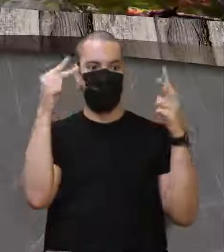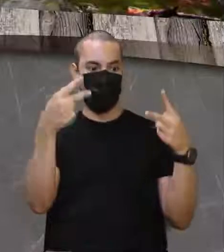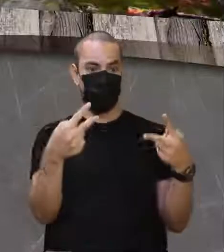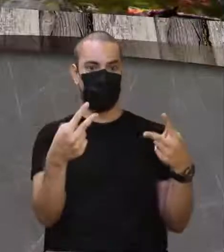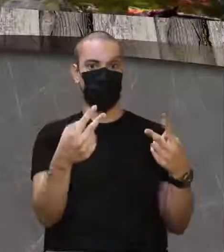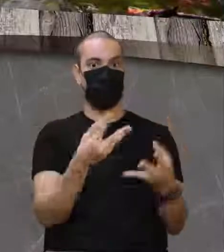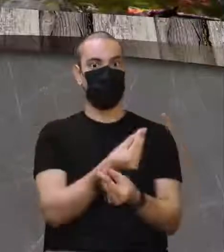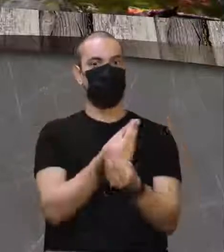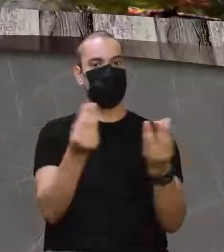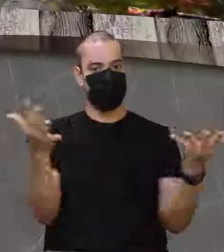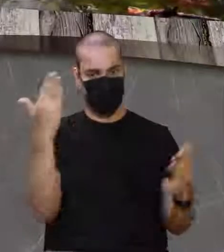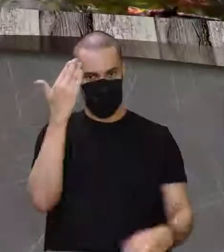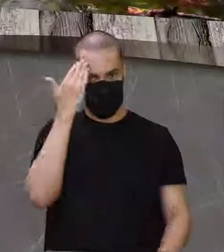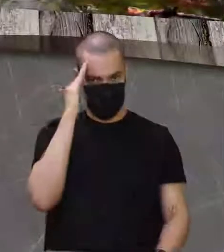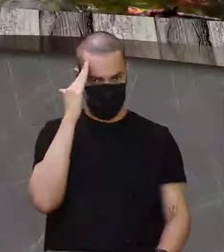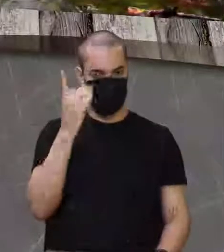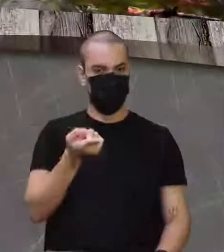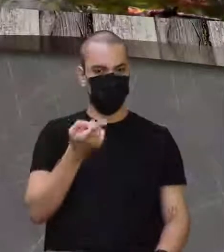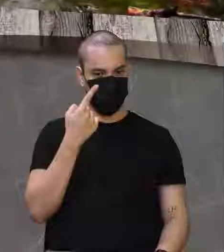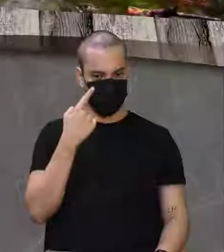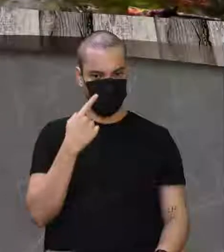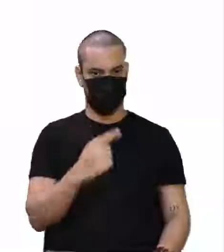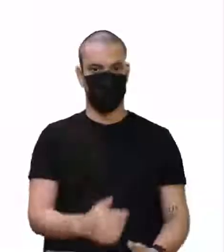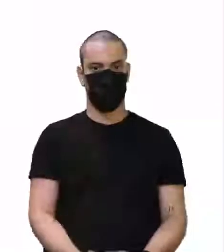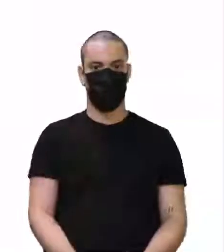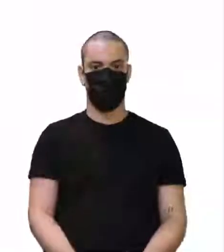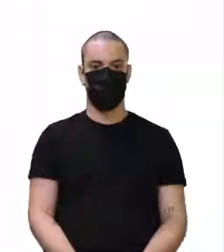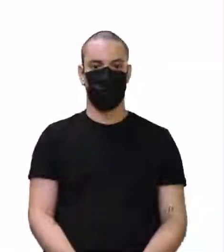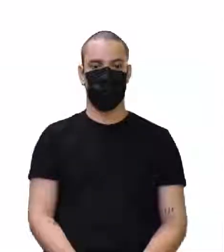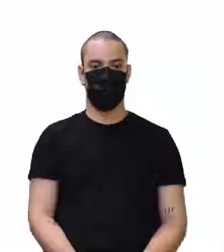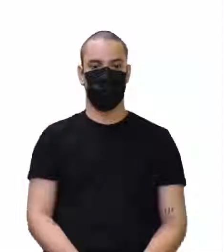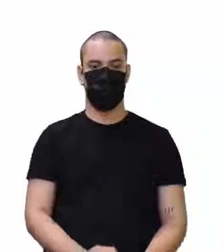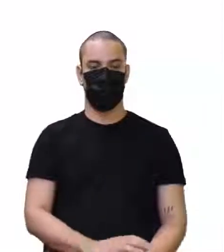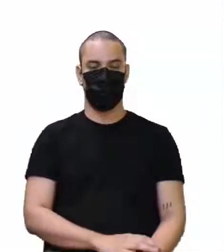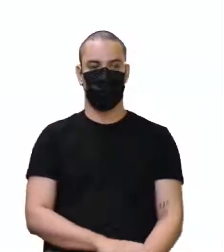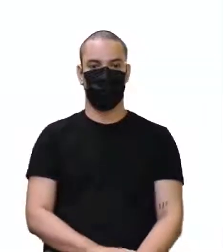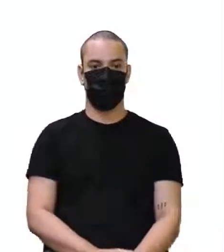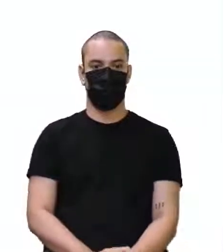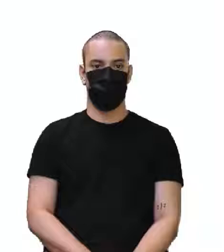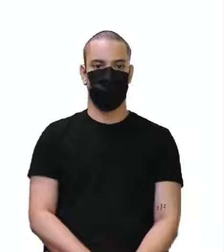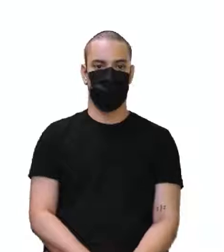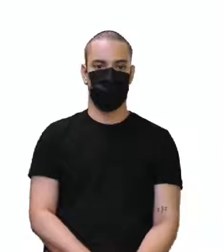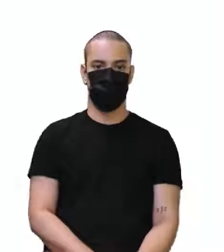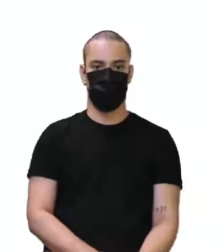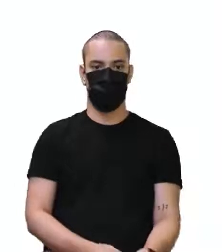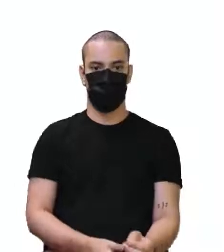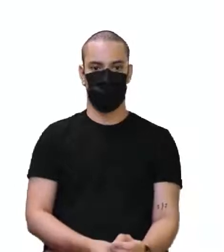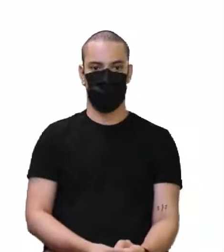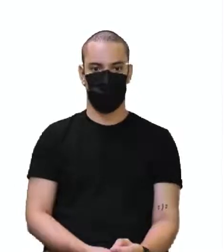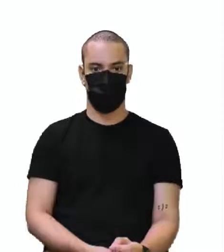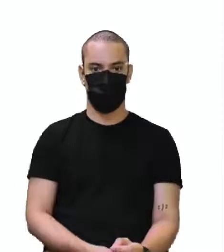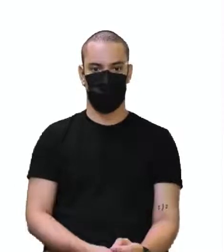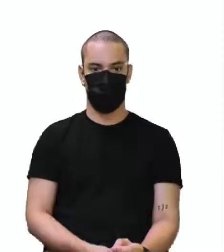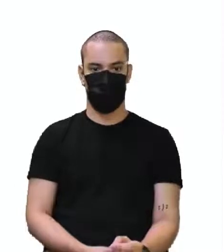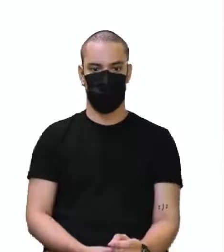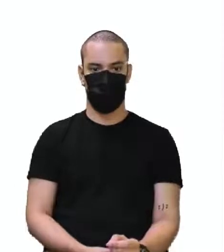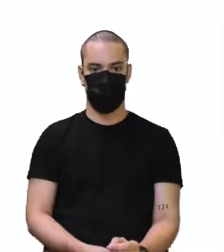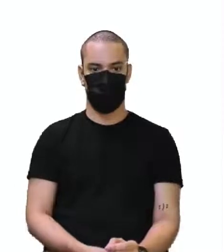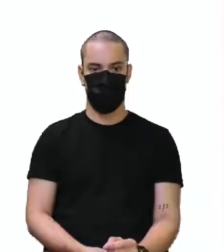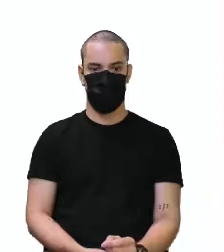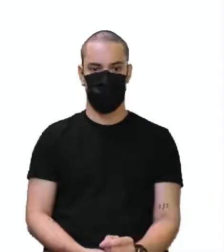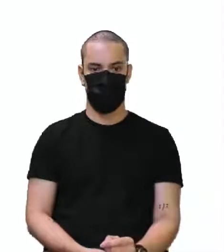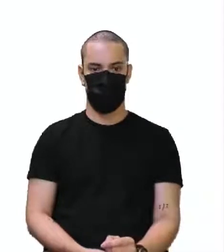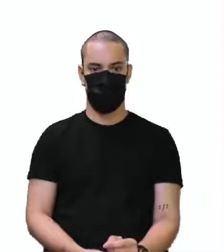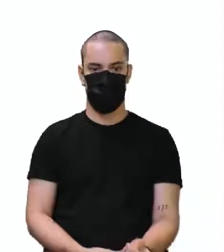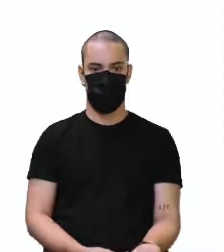esse entendimento. Vamos dar uma olhada no nosso quadro? Olha lá. Então aqui a gente já